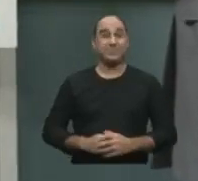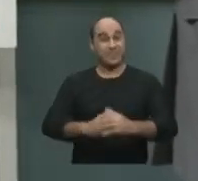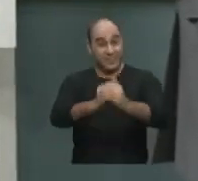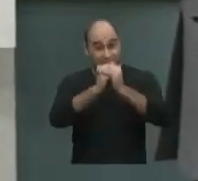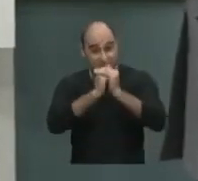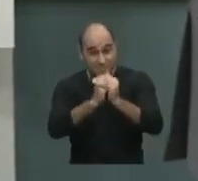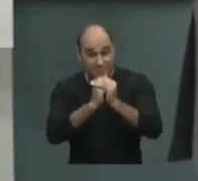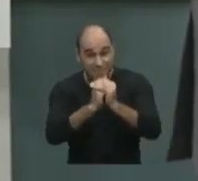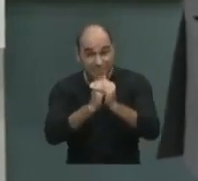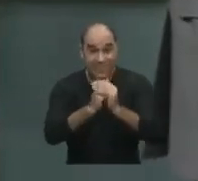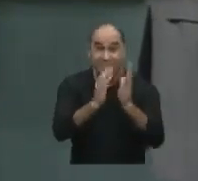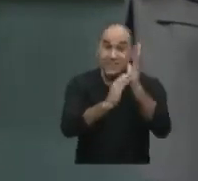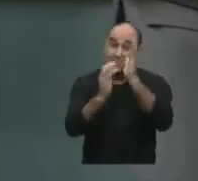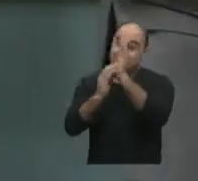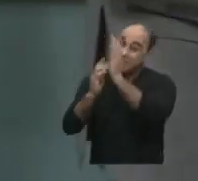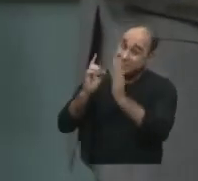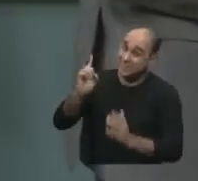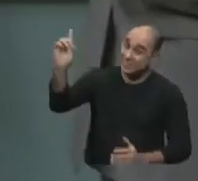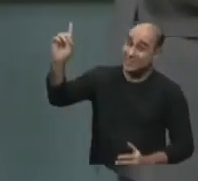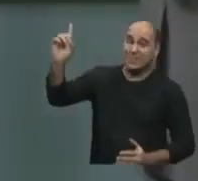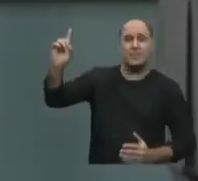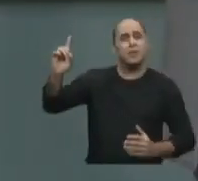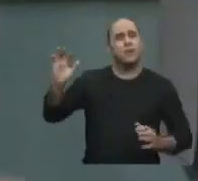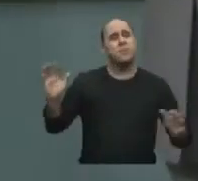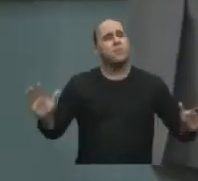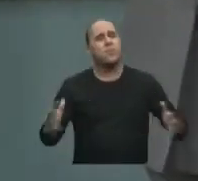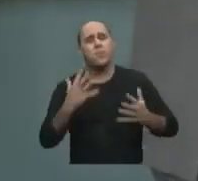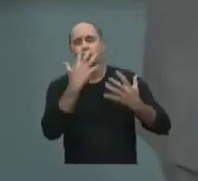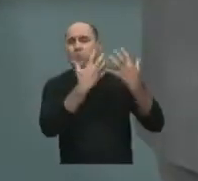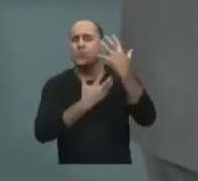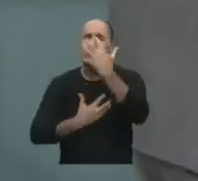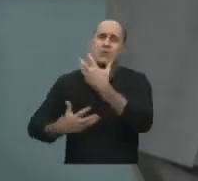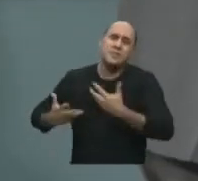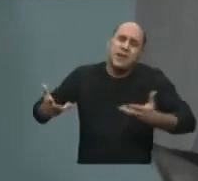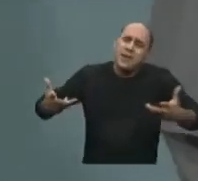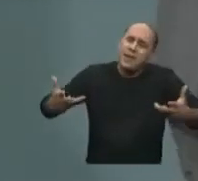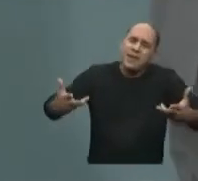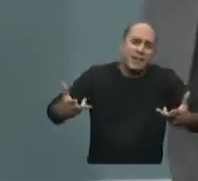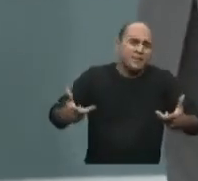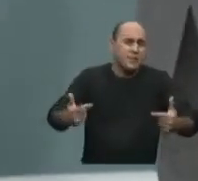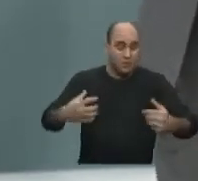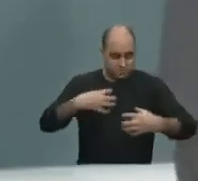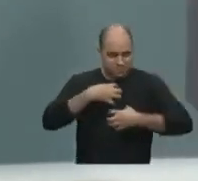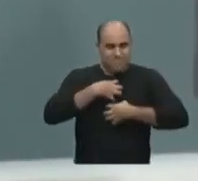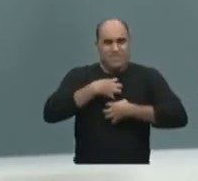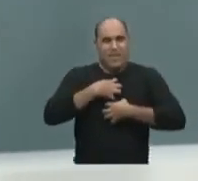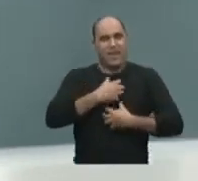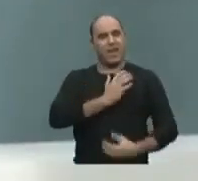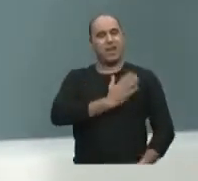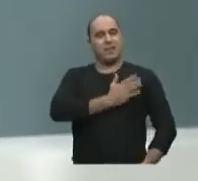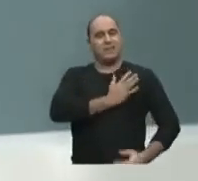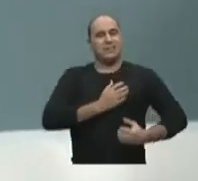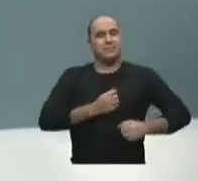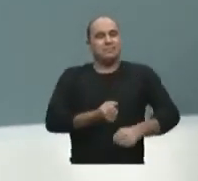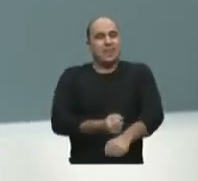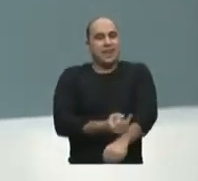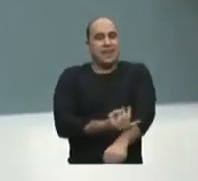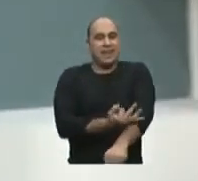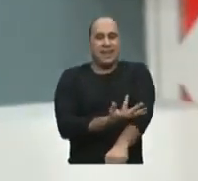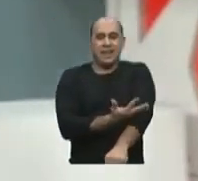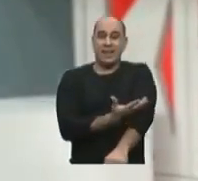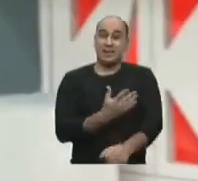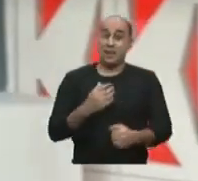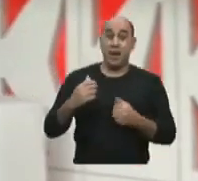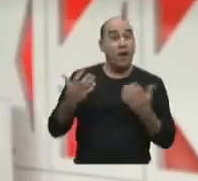Amém, louvado seja Deus por essa música maravilhosa que realmente tocou o nosso coração, mexeu com a gente, nos levou para mais perto